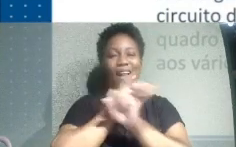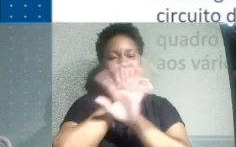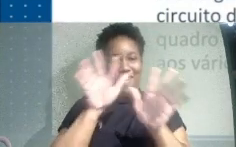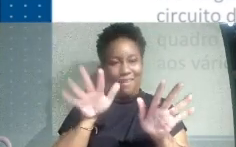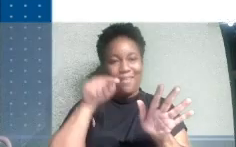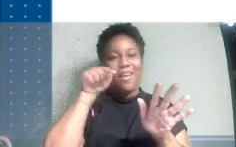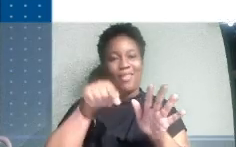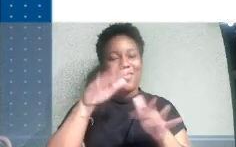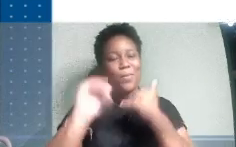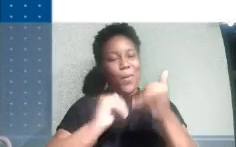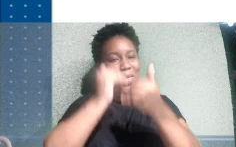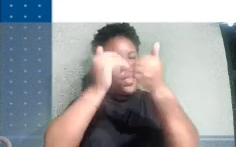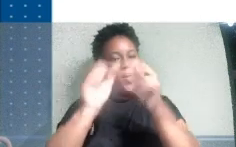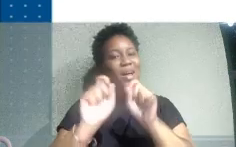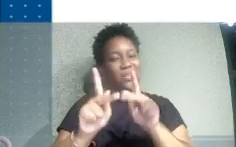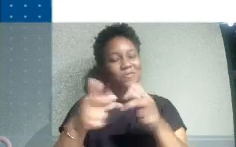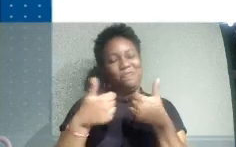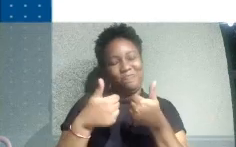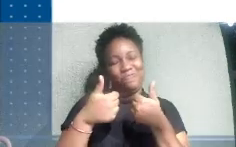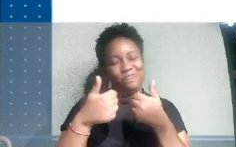Fiquem tranquilos.